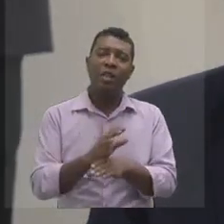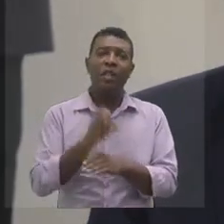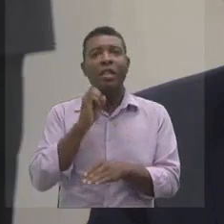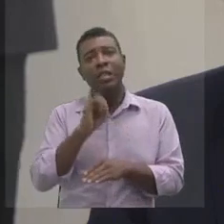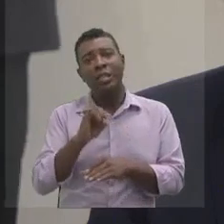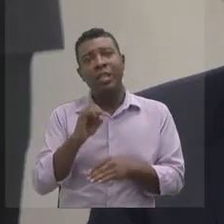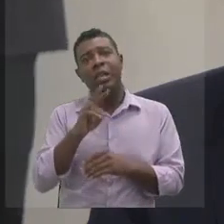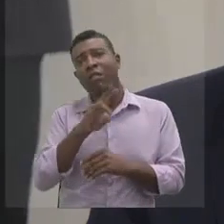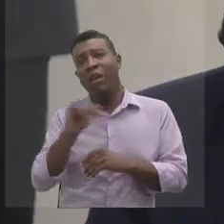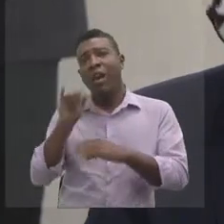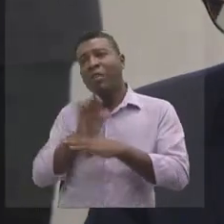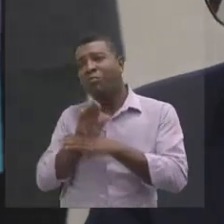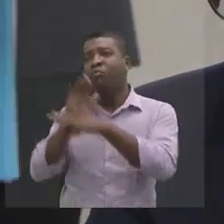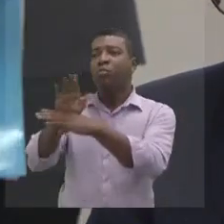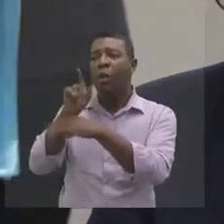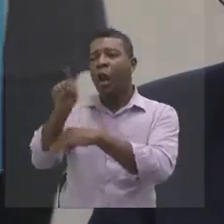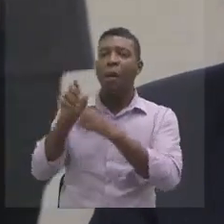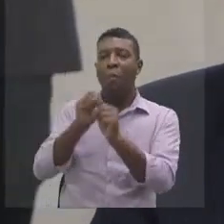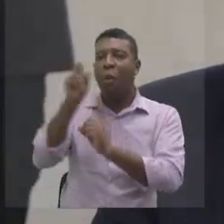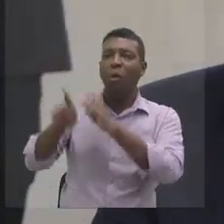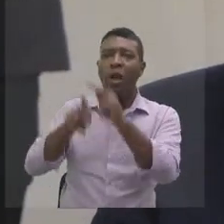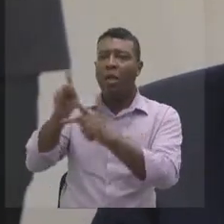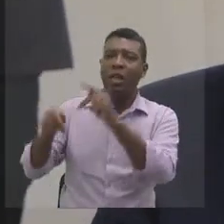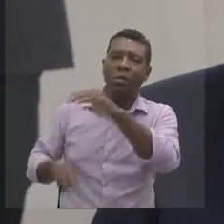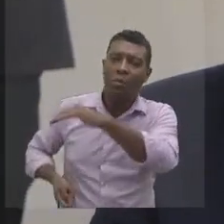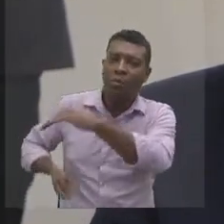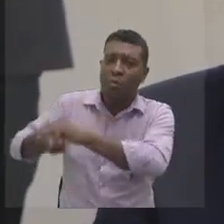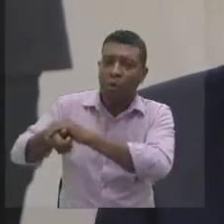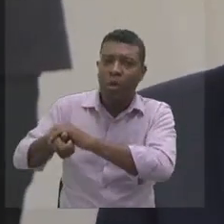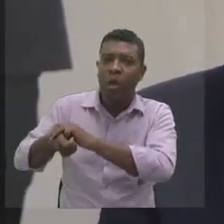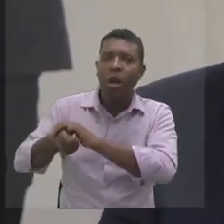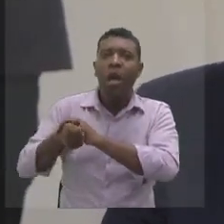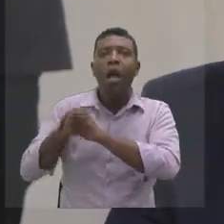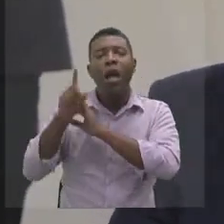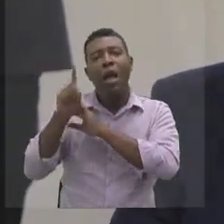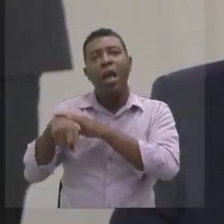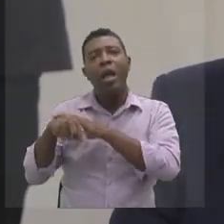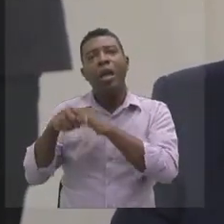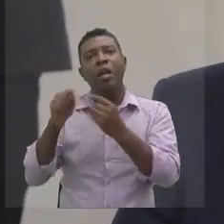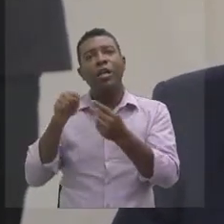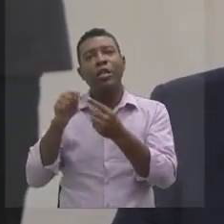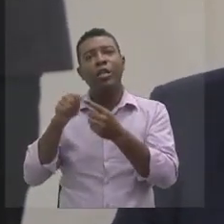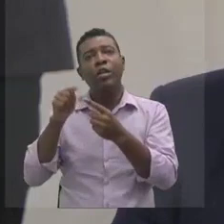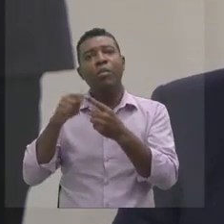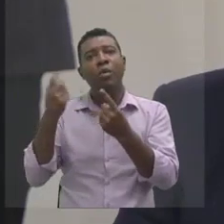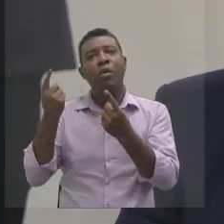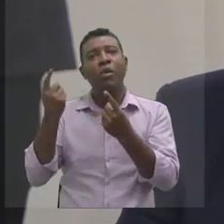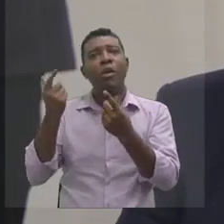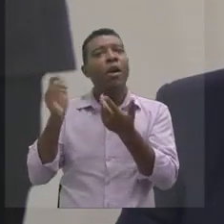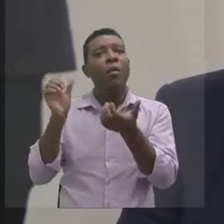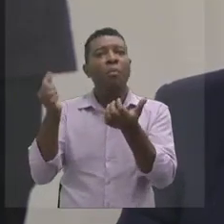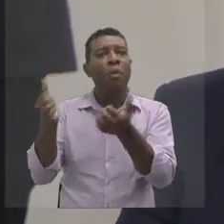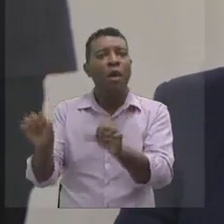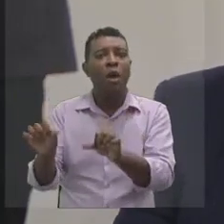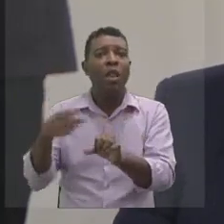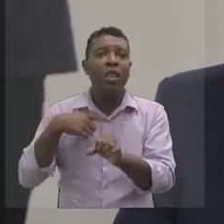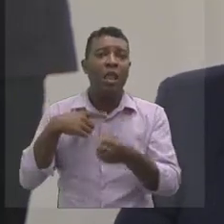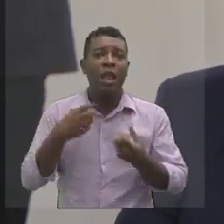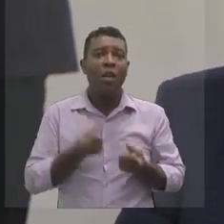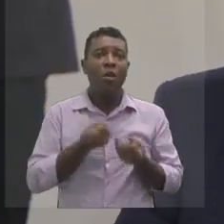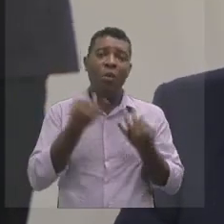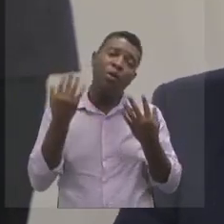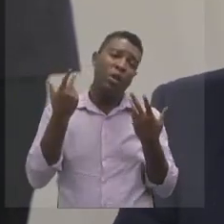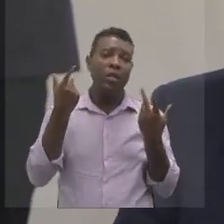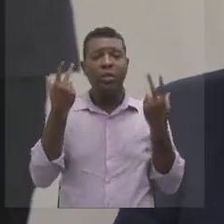beneficiar a população aquela região sendo esse um trecho mais crítico do que aqueles que foram apontados evidentemente que você tem algo que é razoável mas Minas Gerais